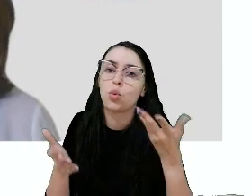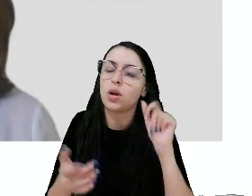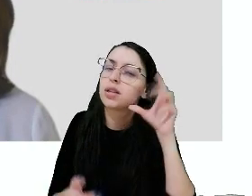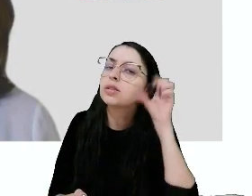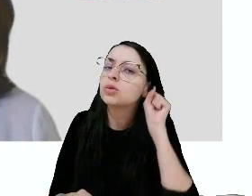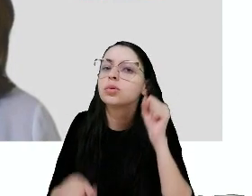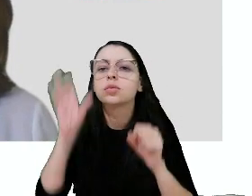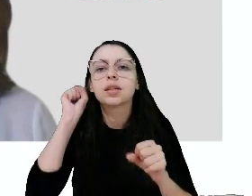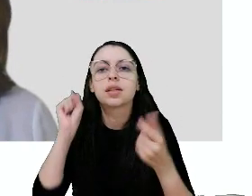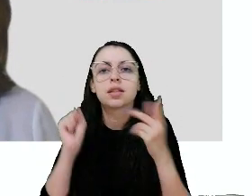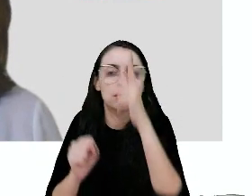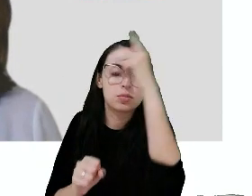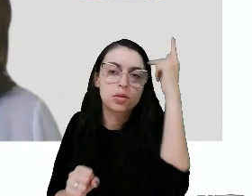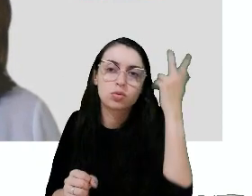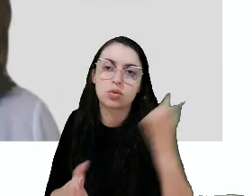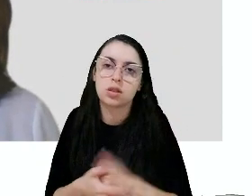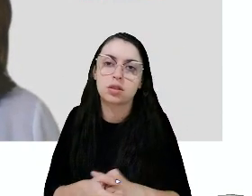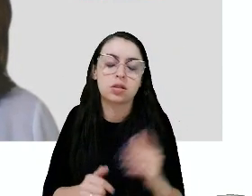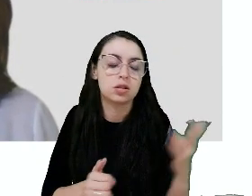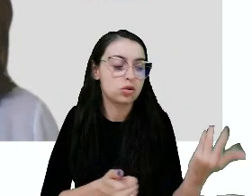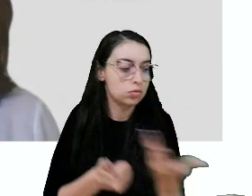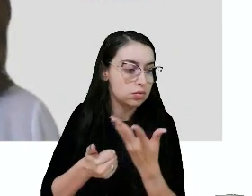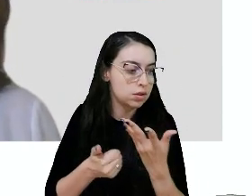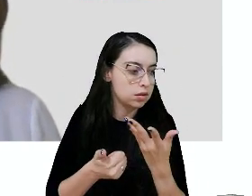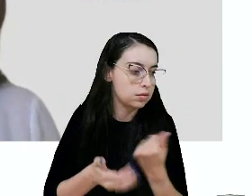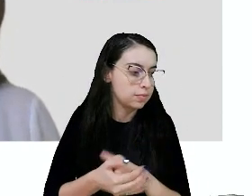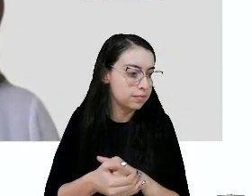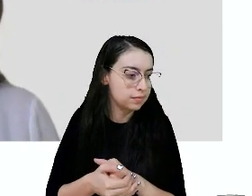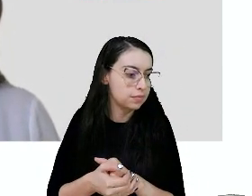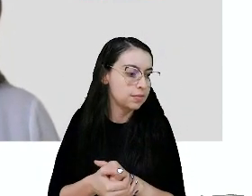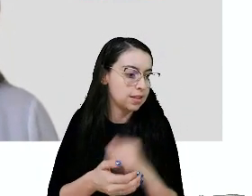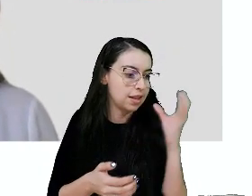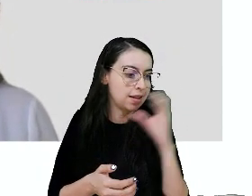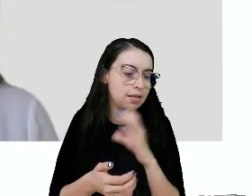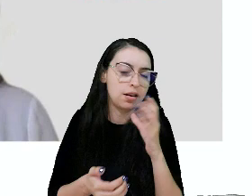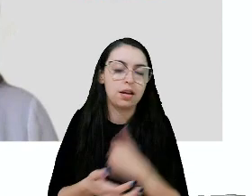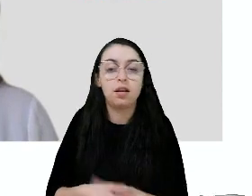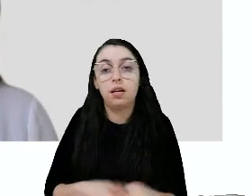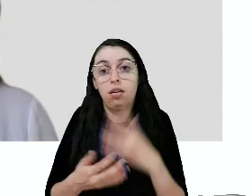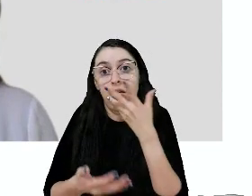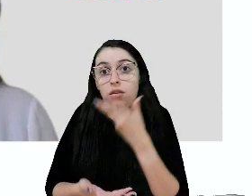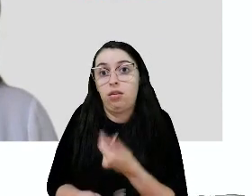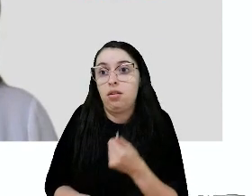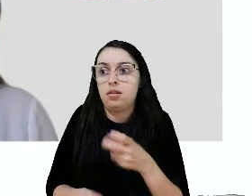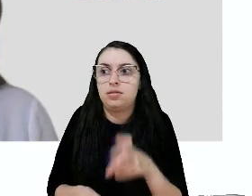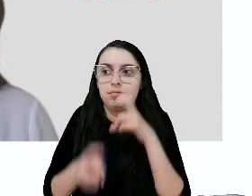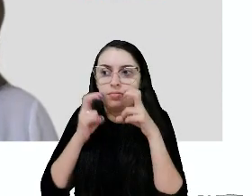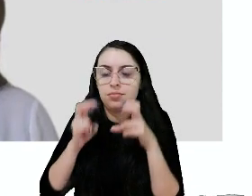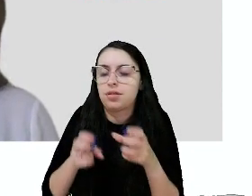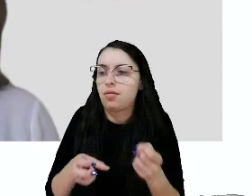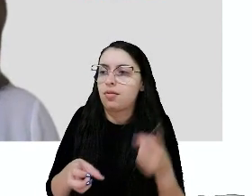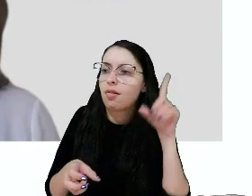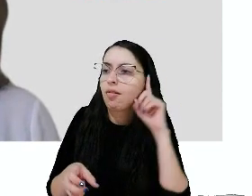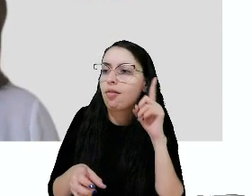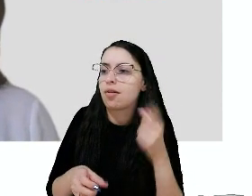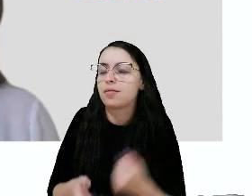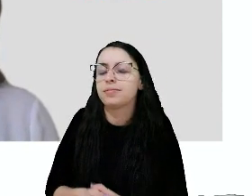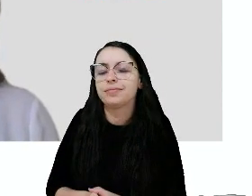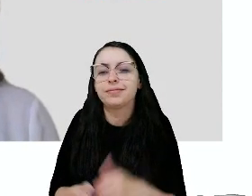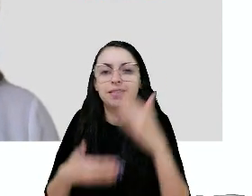de escutar as pessoas que estão participando, porque a gente acaba cansado da própria voz. Um beijo a